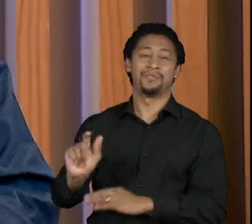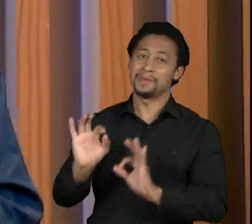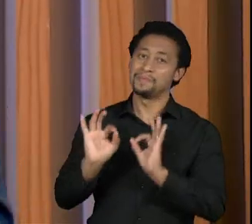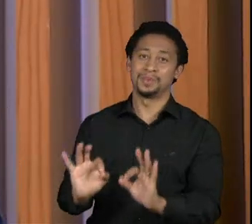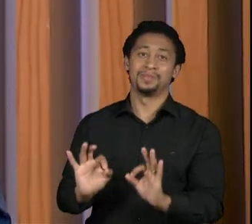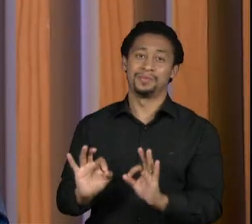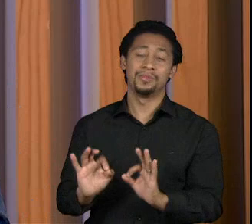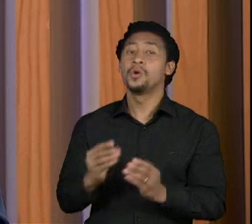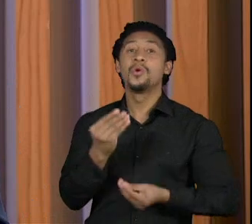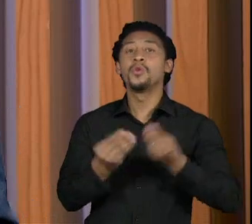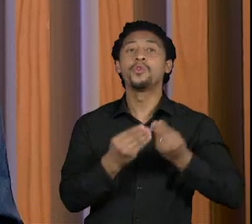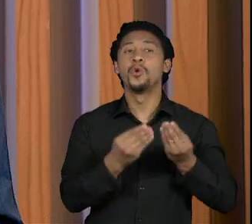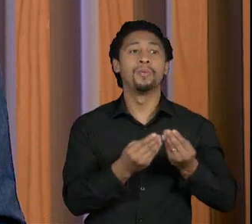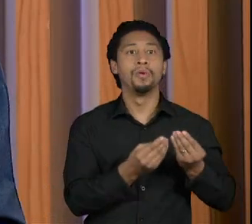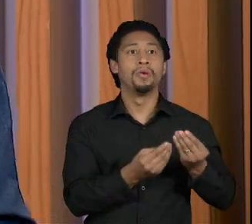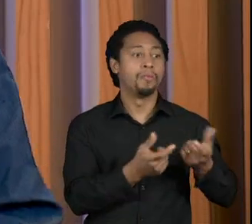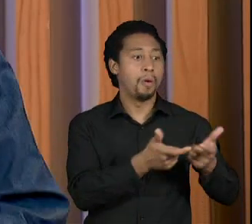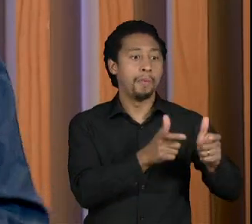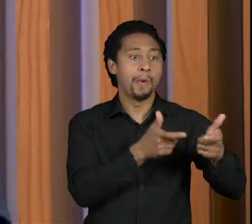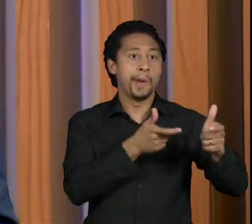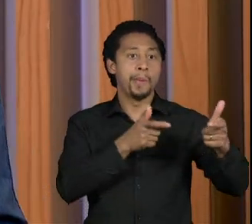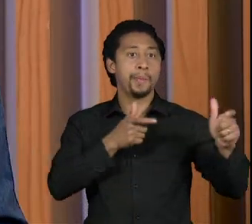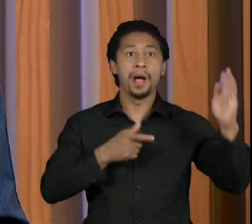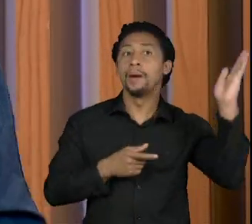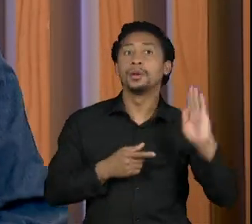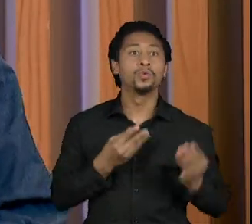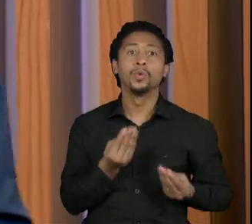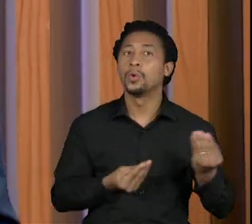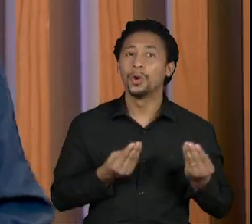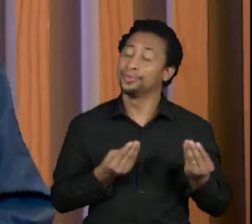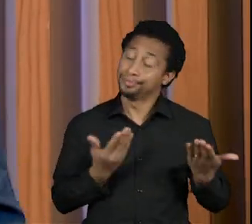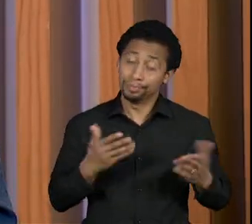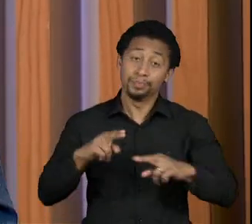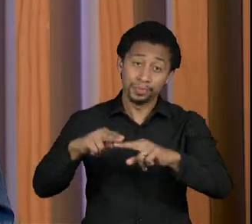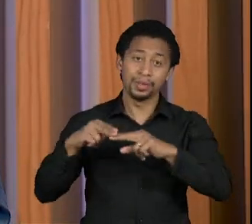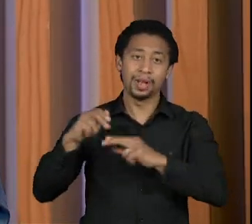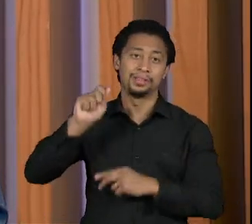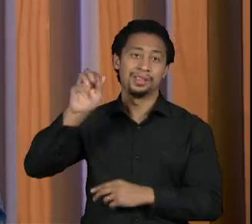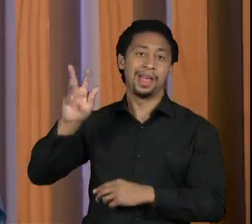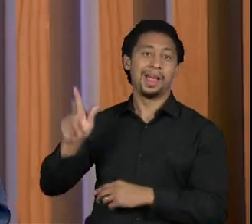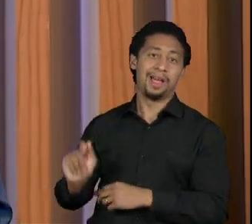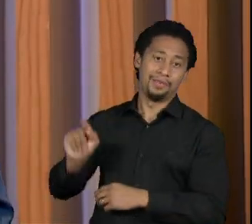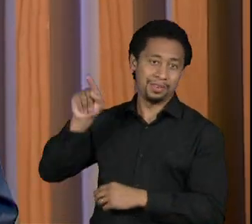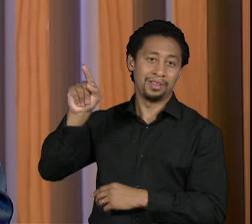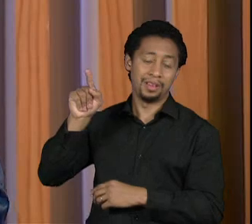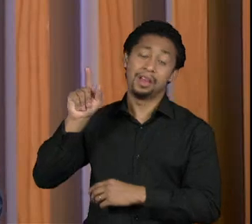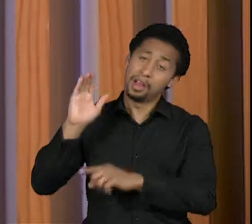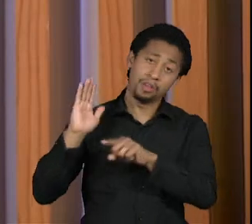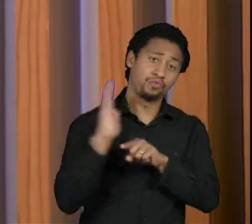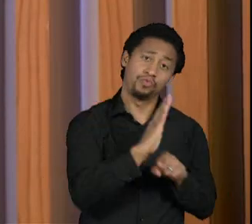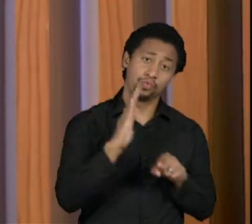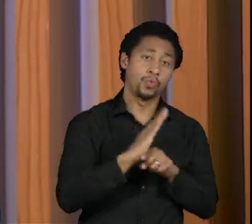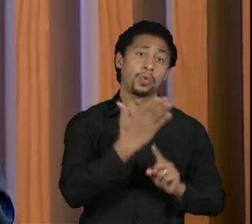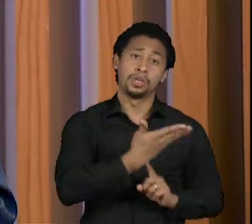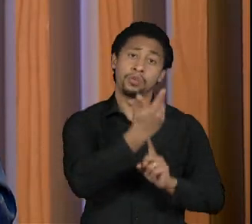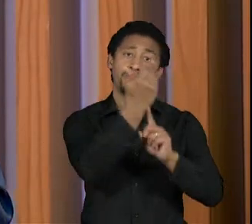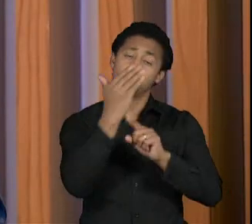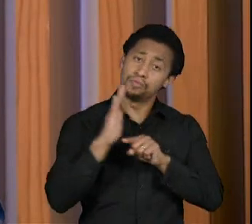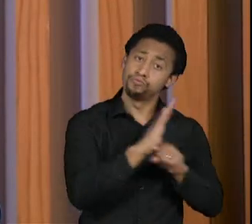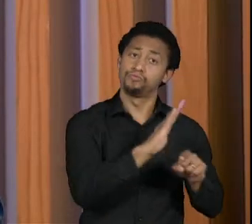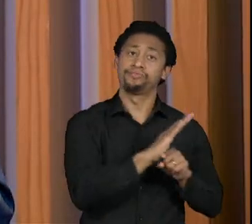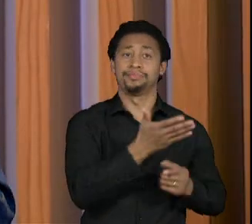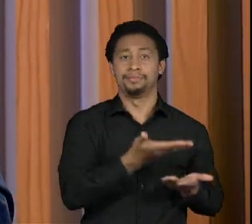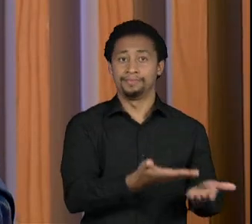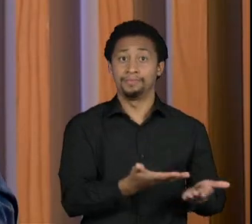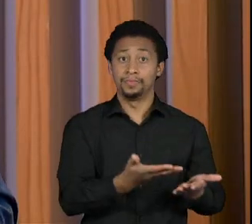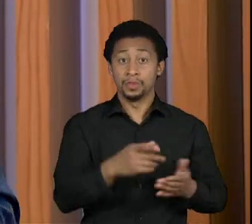de todo esse olhar e essa corporalidade, essa tecnologia africana. Então, o Museu Afro-Brasil ele traz todos esses